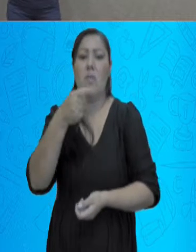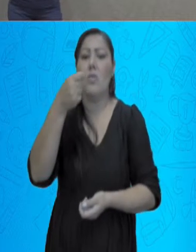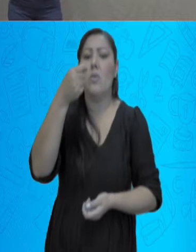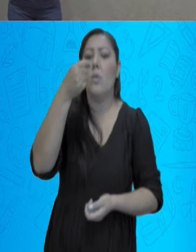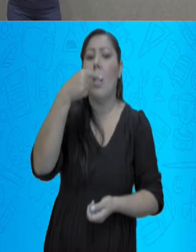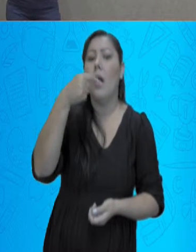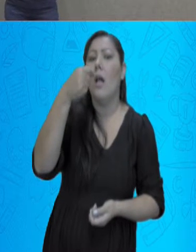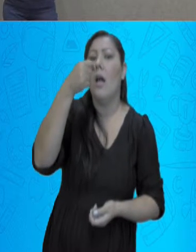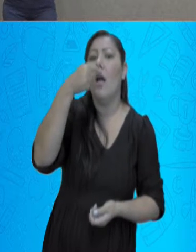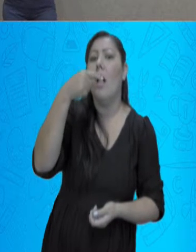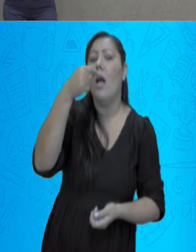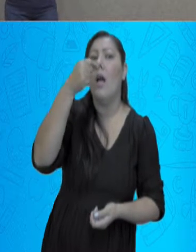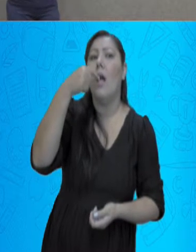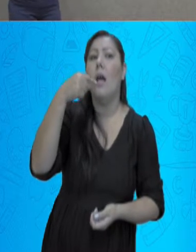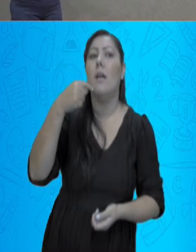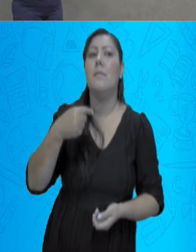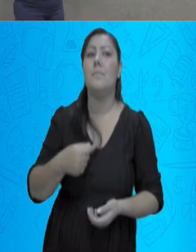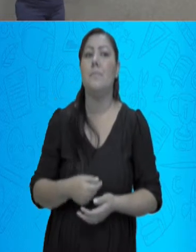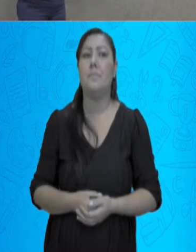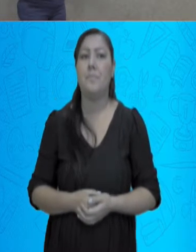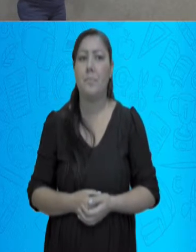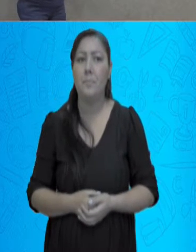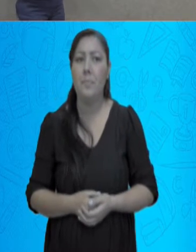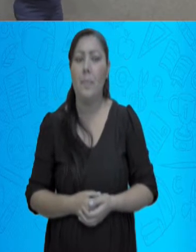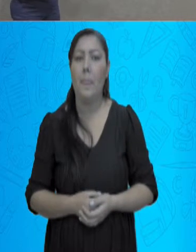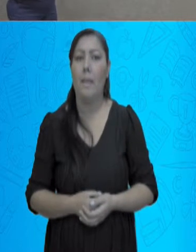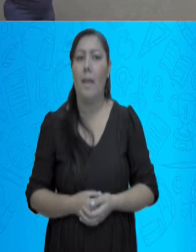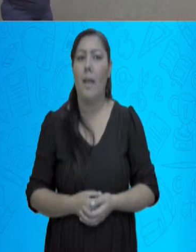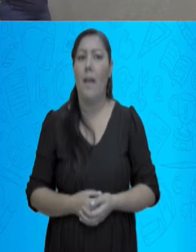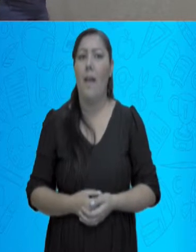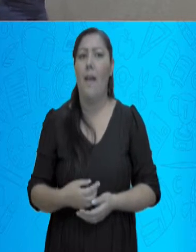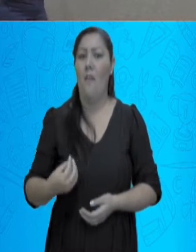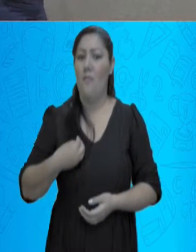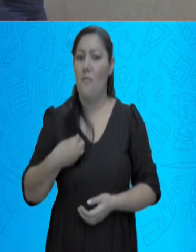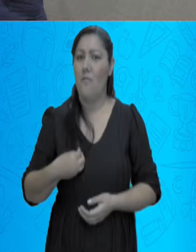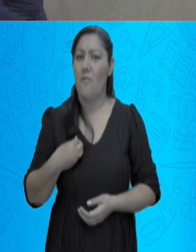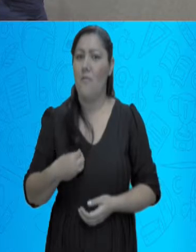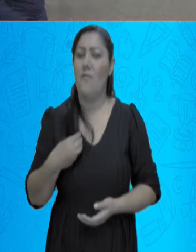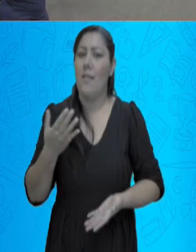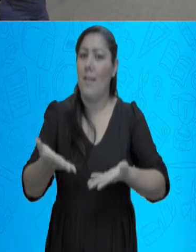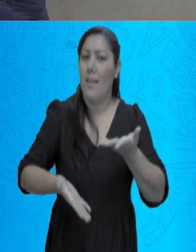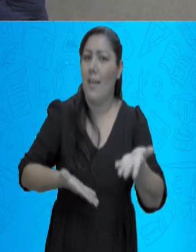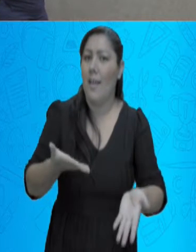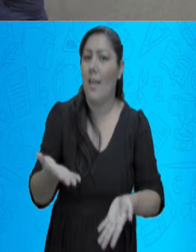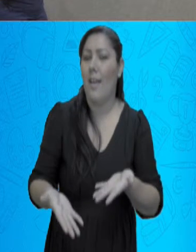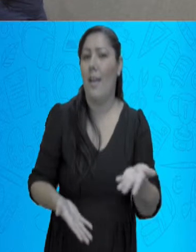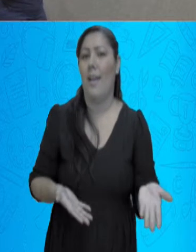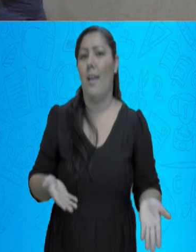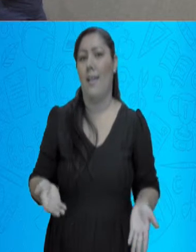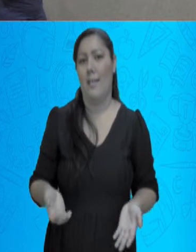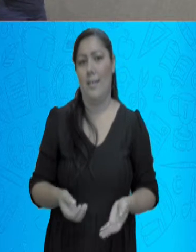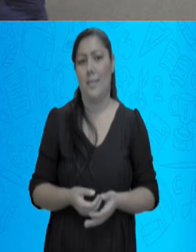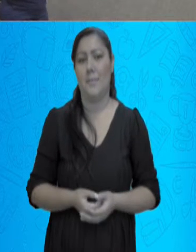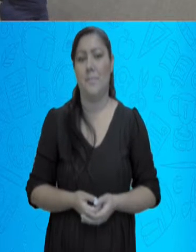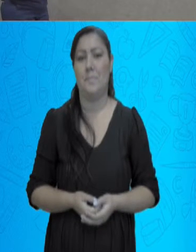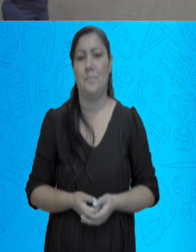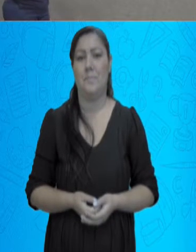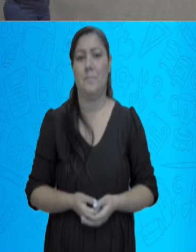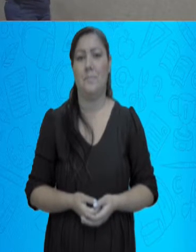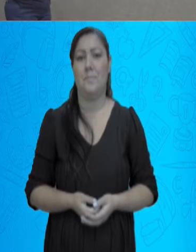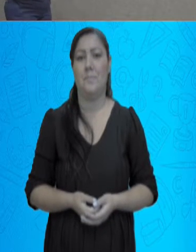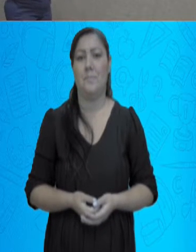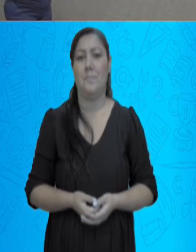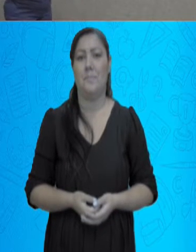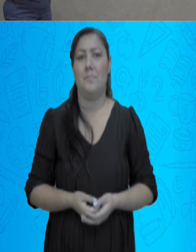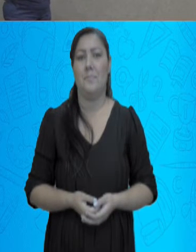Preservar a vida de crianças. Então, é importante a gente perceber, né, que ele transmite essa consciência e